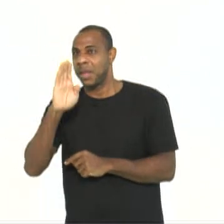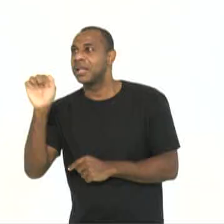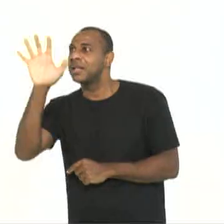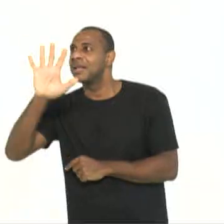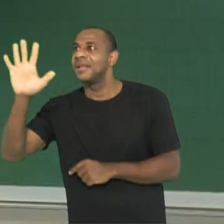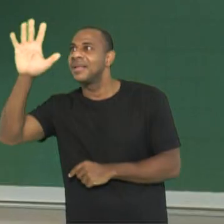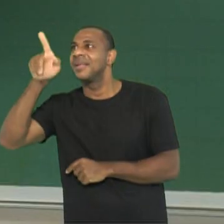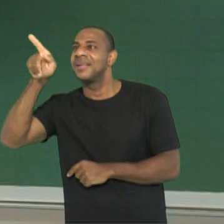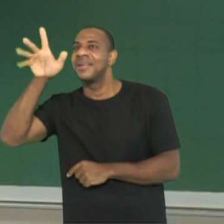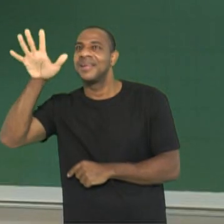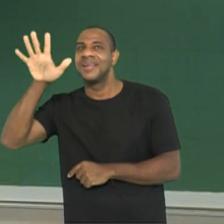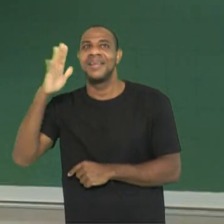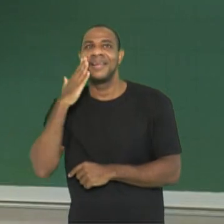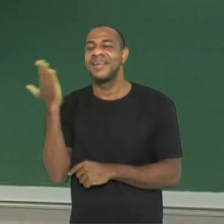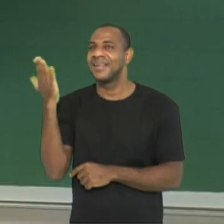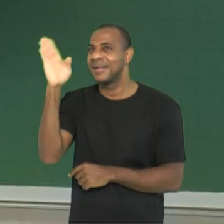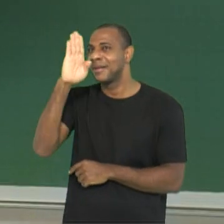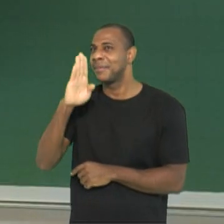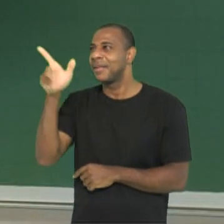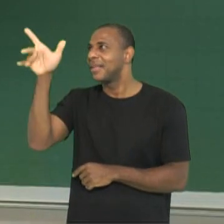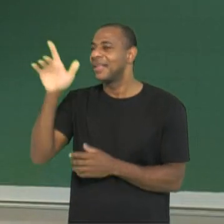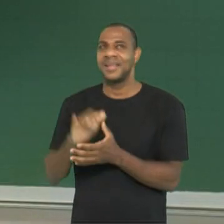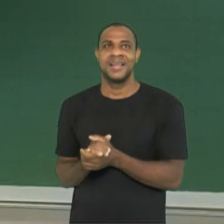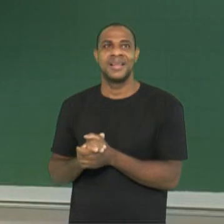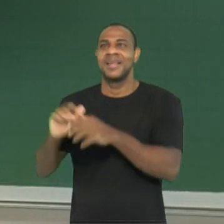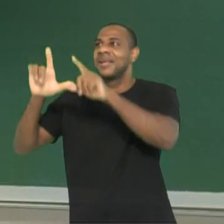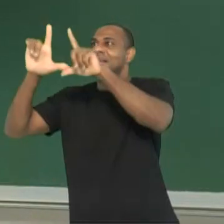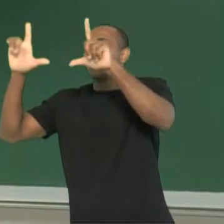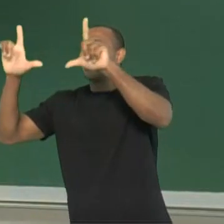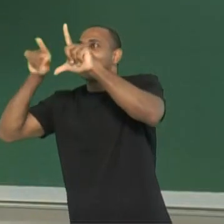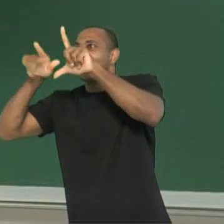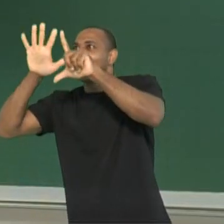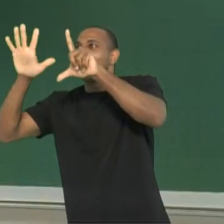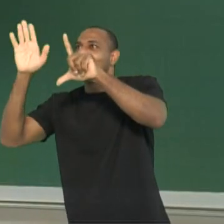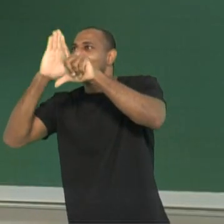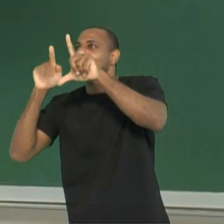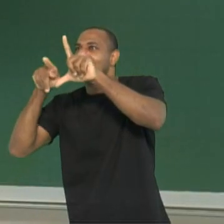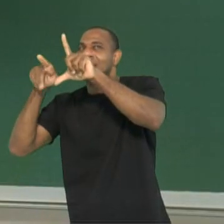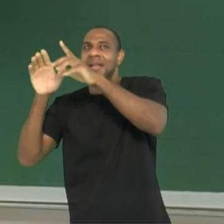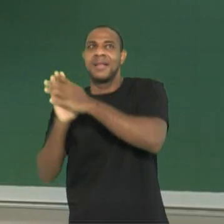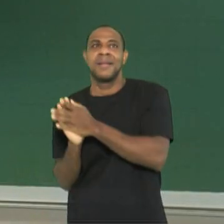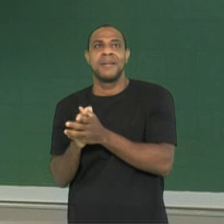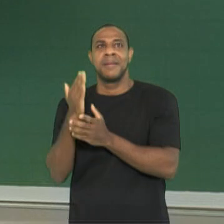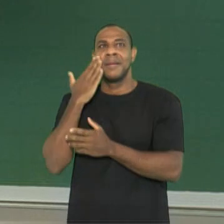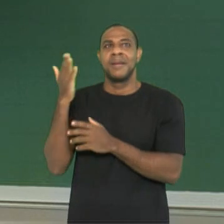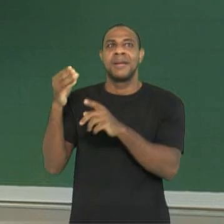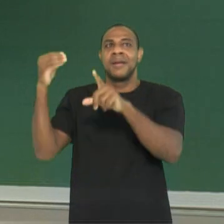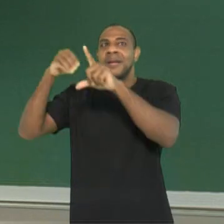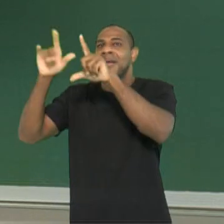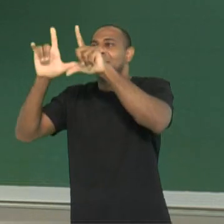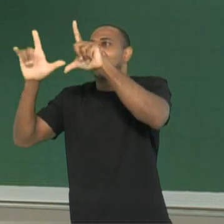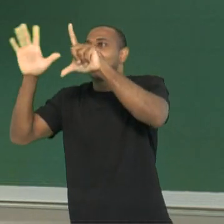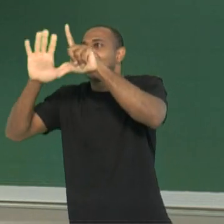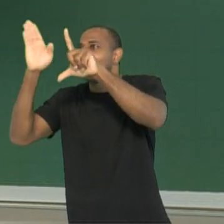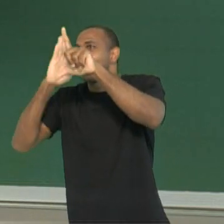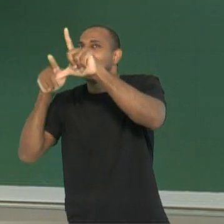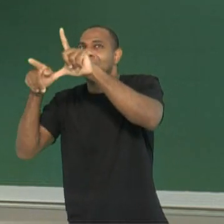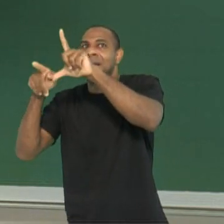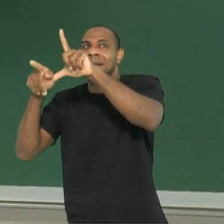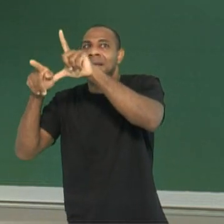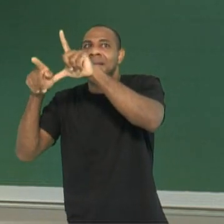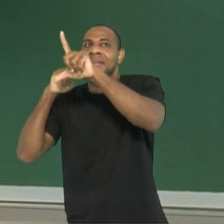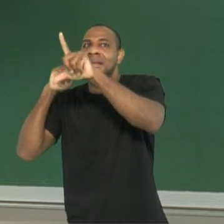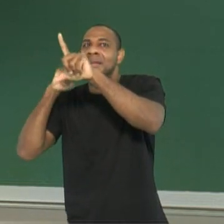função da resolução da sua televisão ou do seu celular, não conseguir perceber, do lado direito dentro do mapa do Brasil, nós temos uma